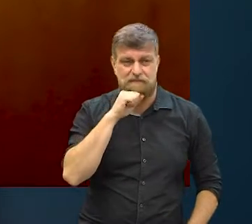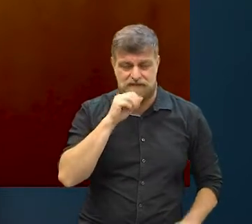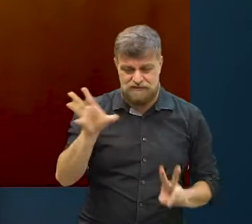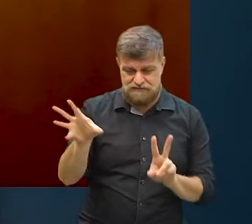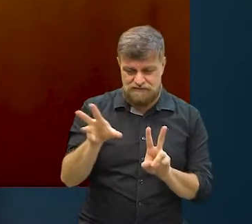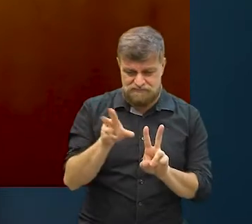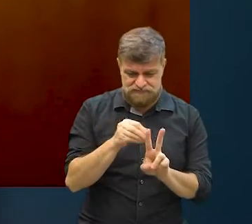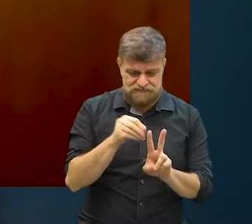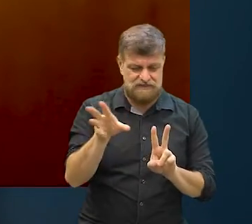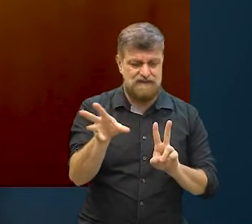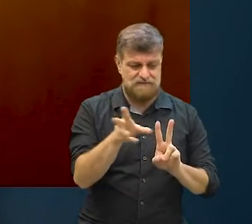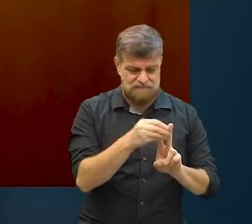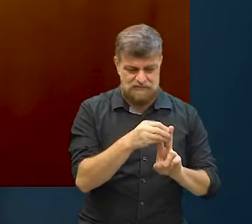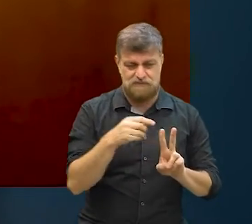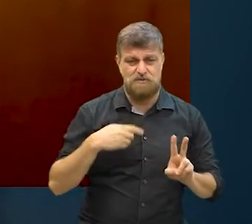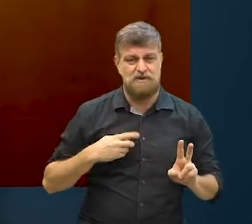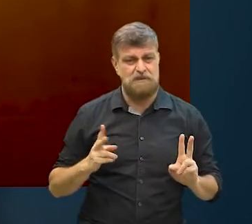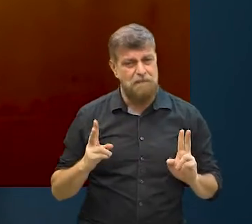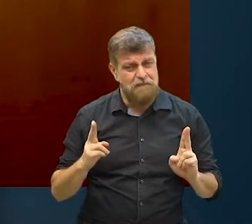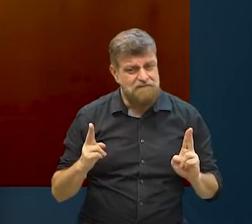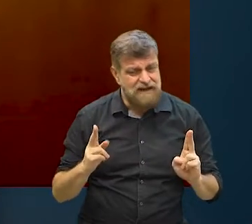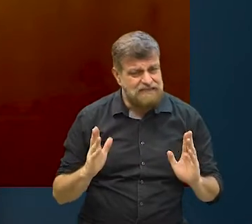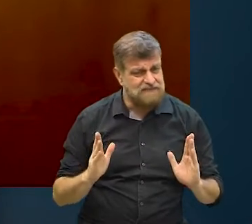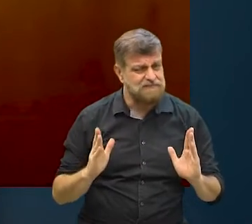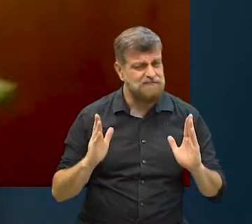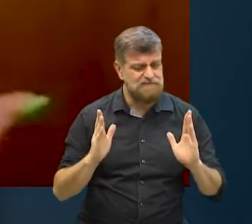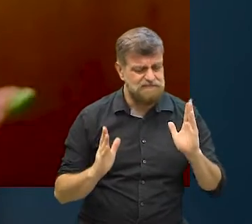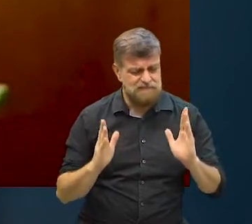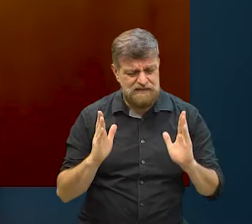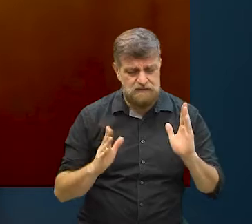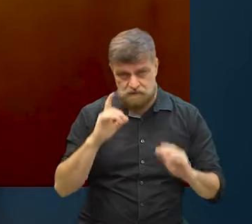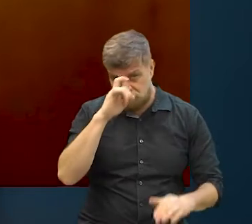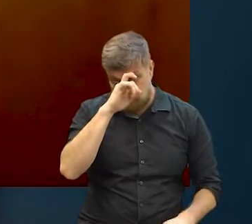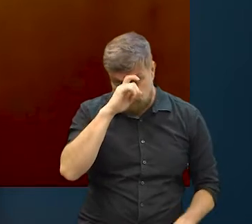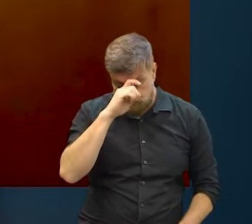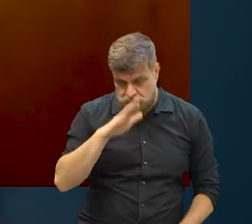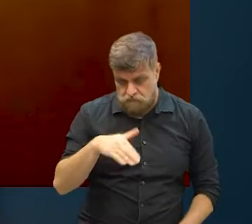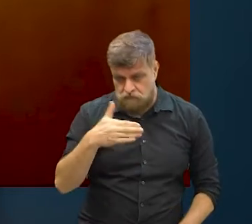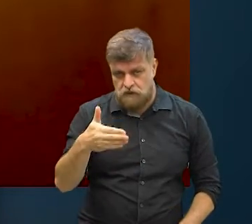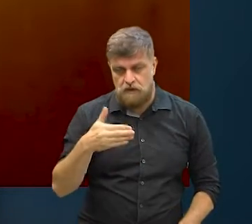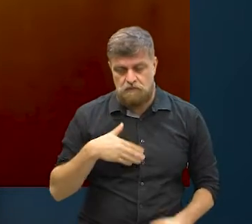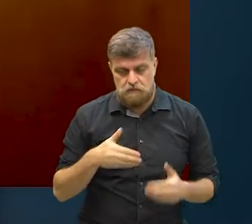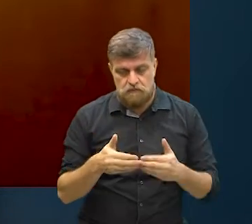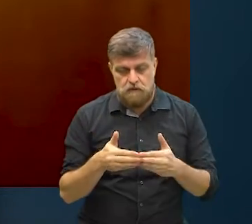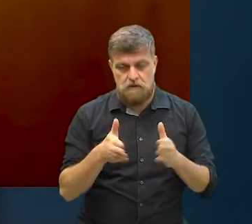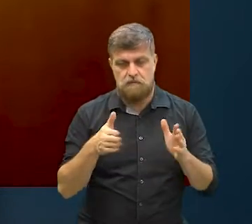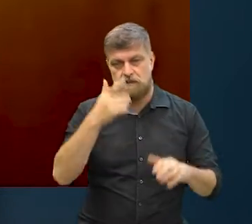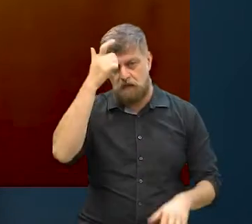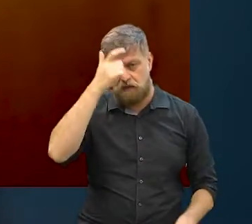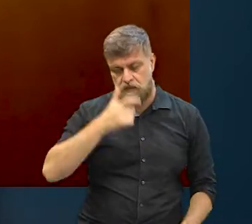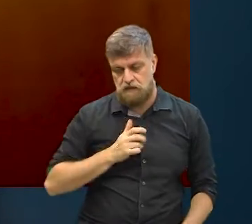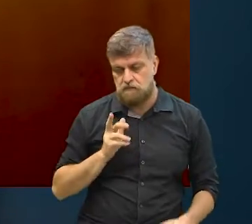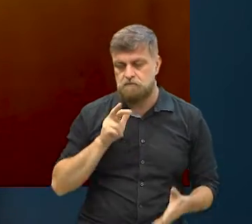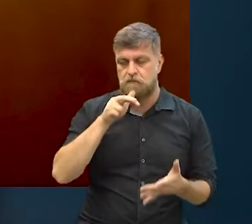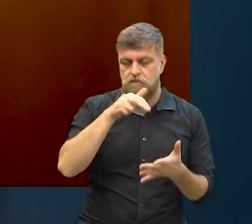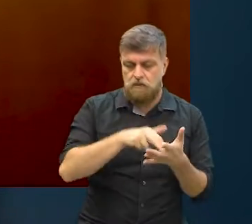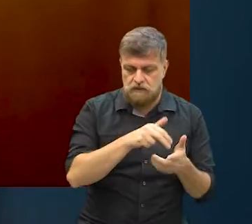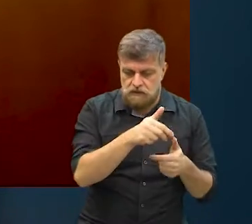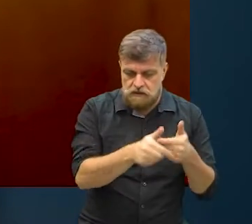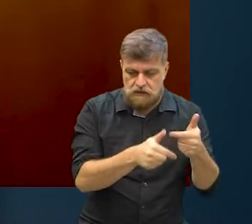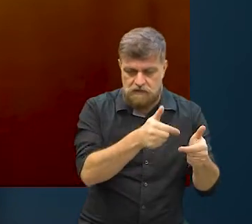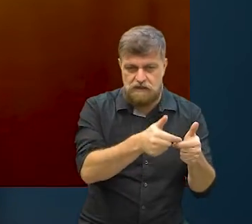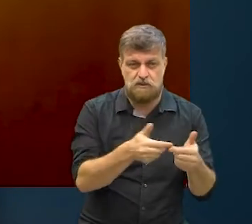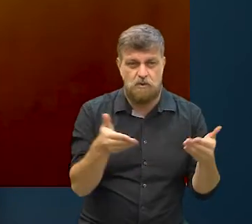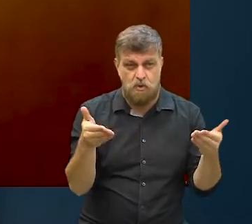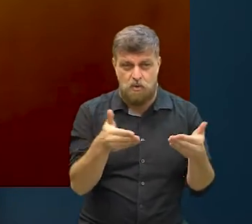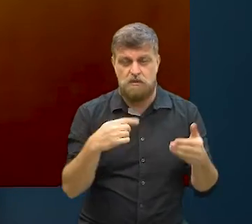ruins, então eu passei uma fase bem difícil. Aí, quando começou a liberar, quando começou a poder trabalhar, eu fui voltando para o mercado. Hoje,